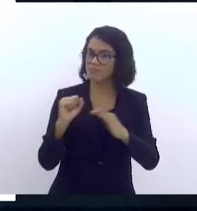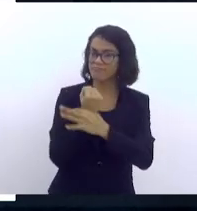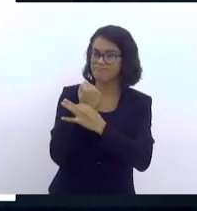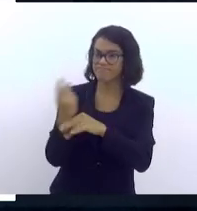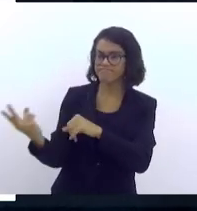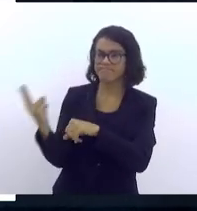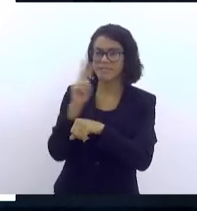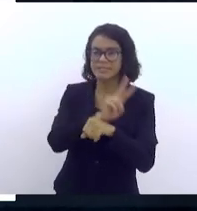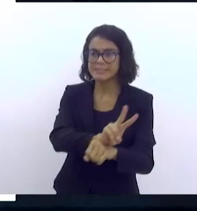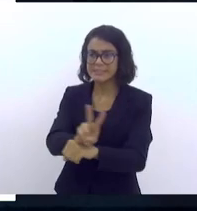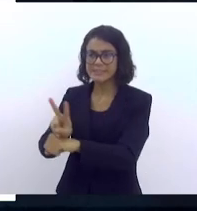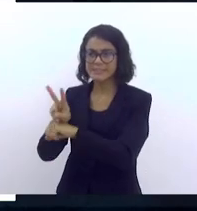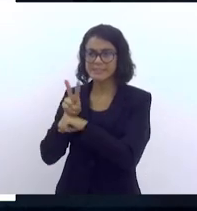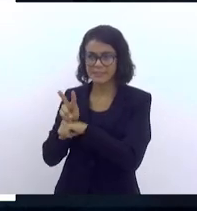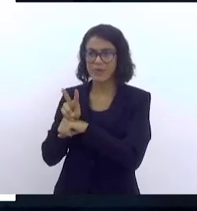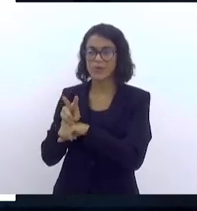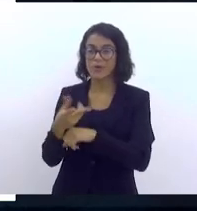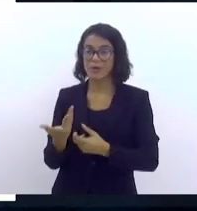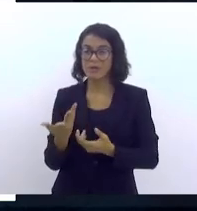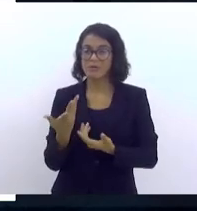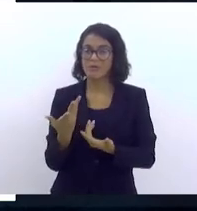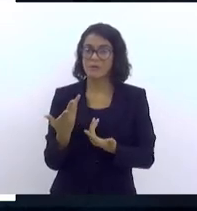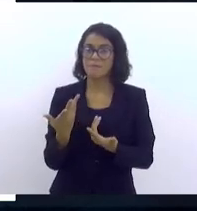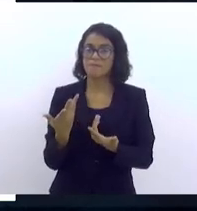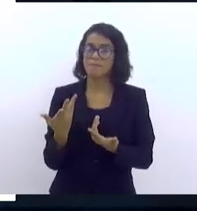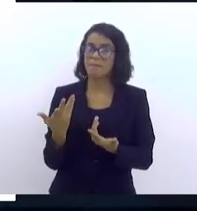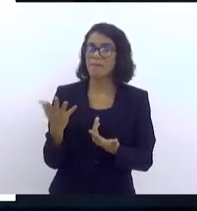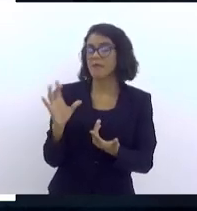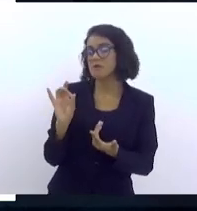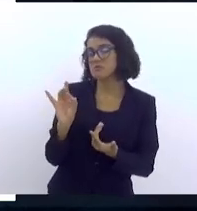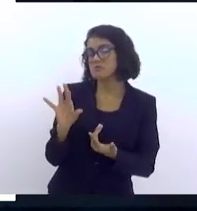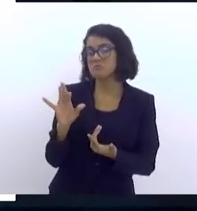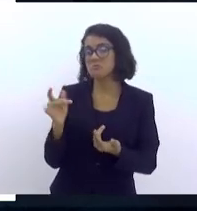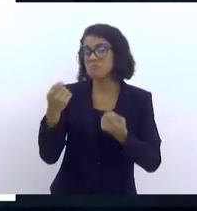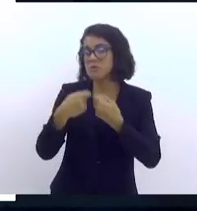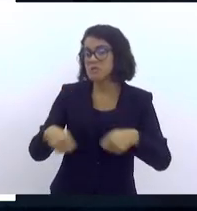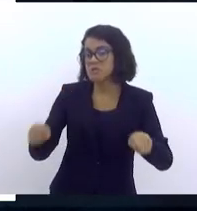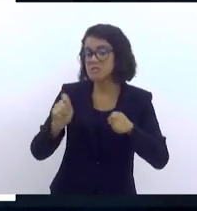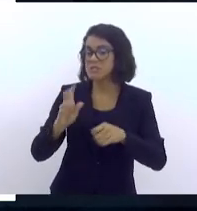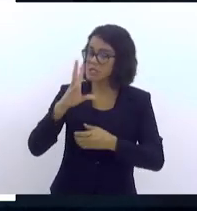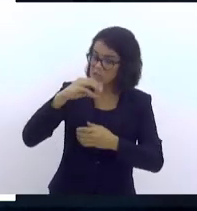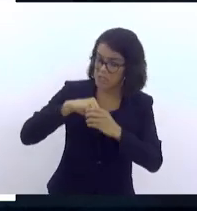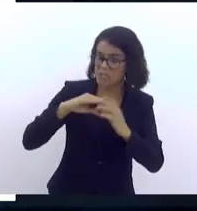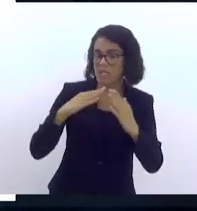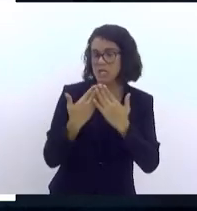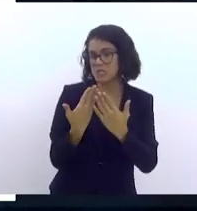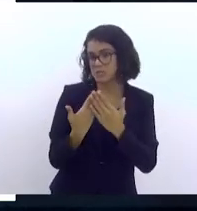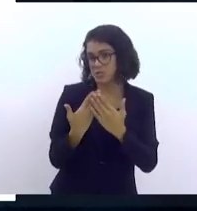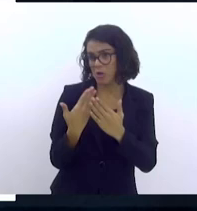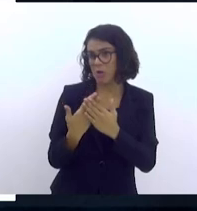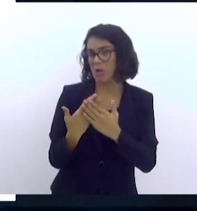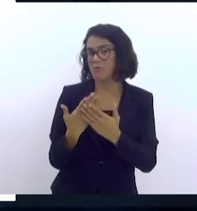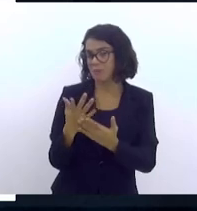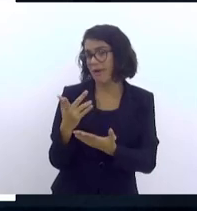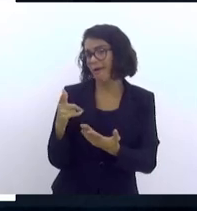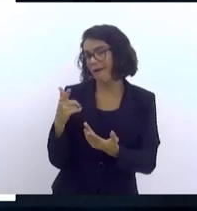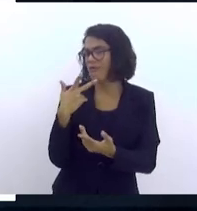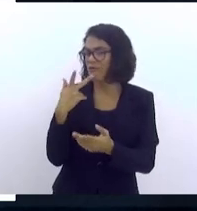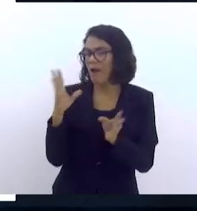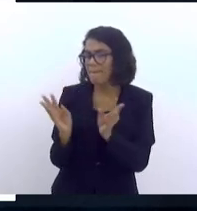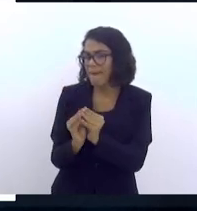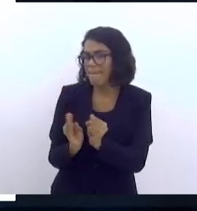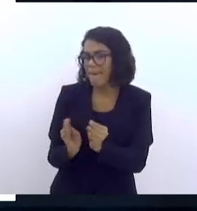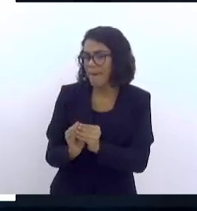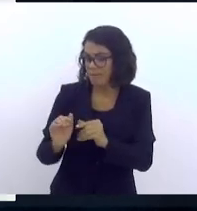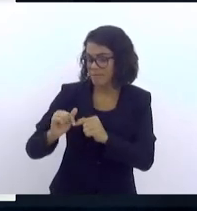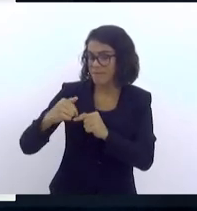né necessariamente aparatos de segurança dentro da escola e aí isso é um tema que eu vou falar um pouco mais